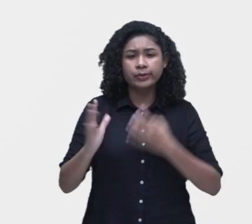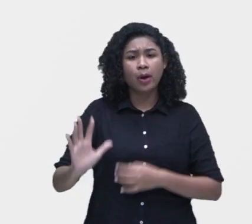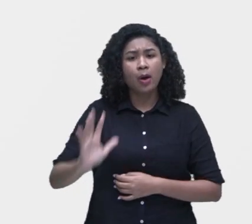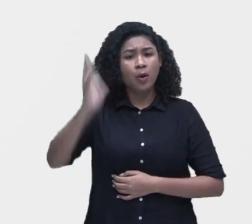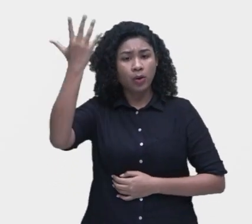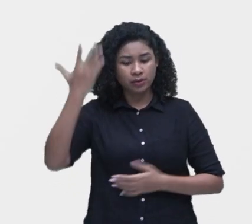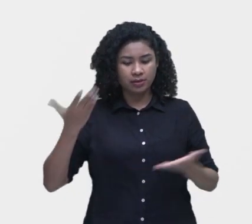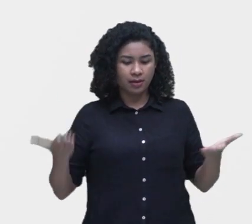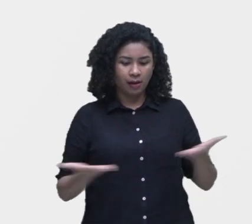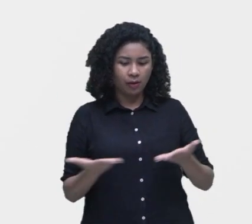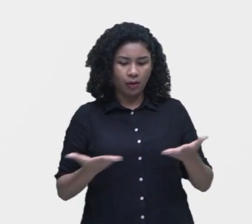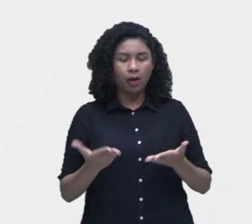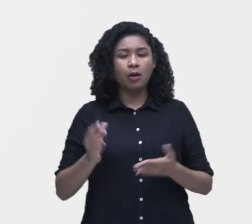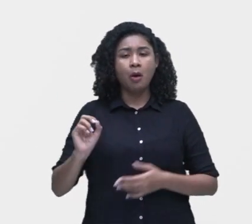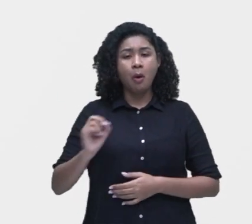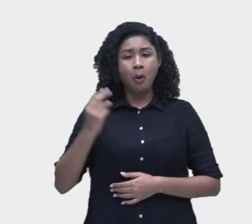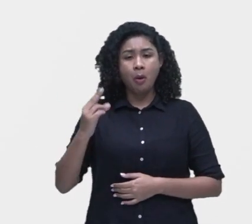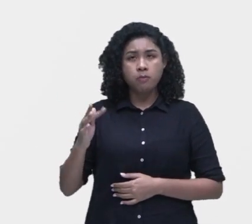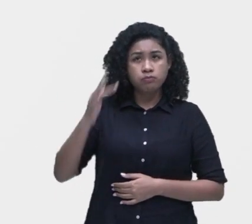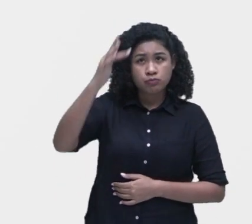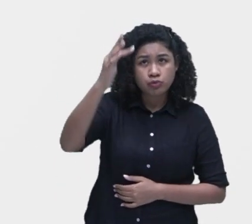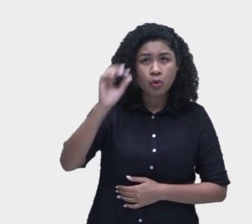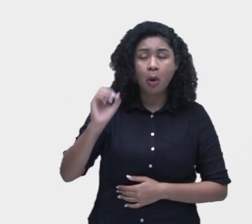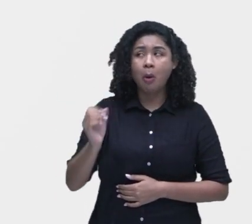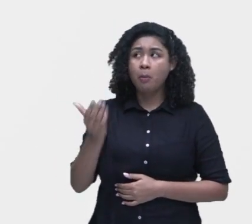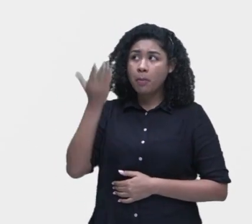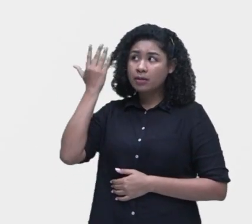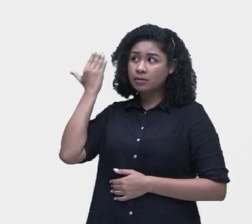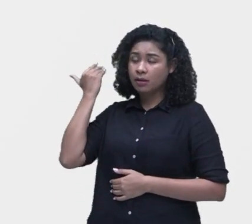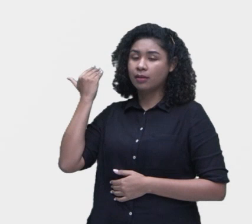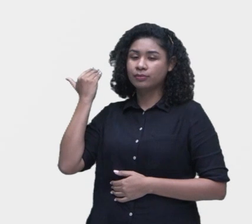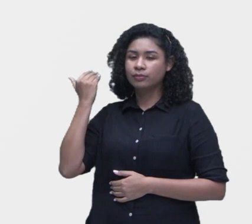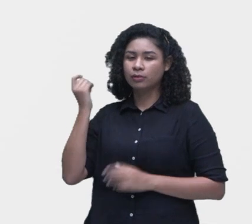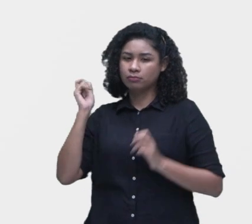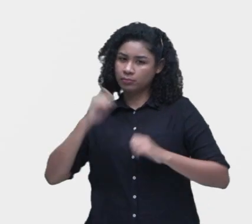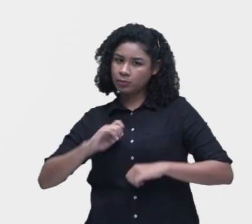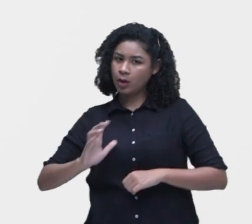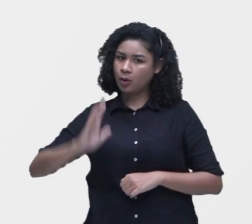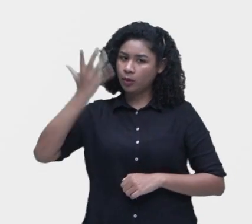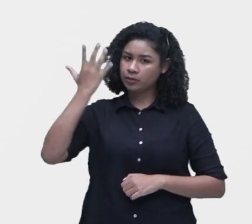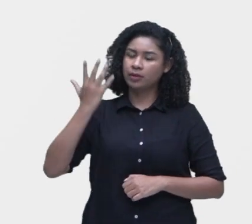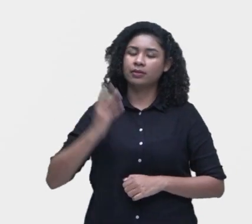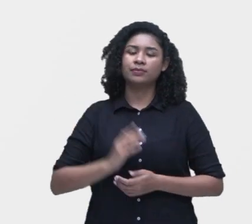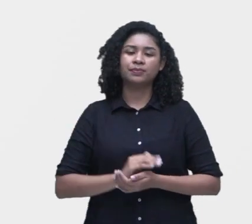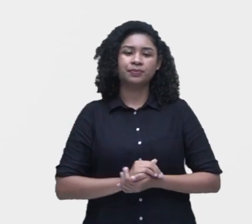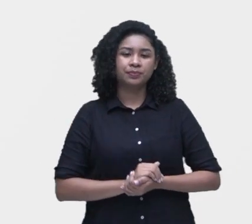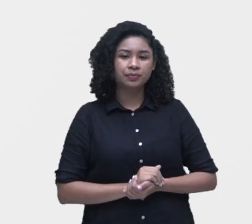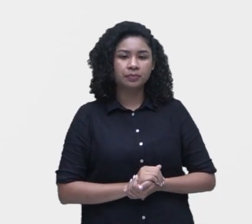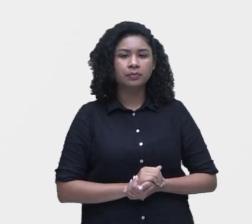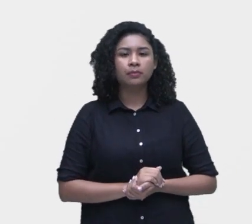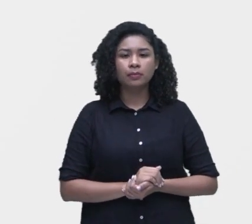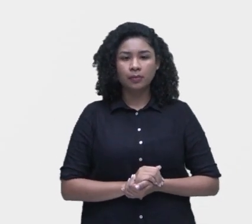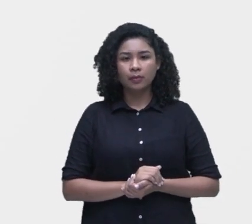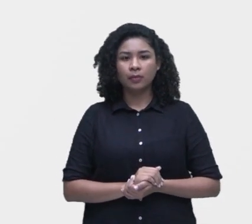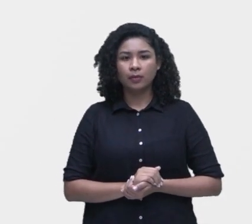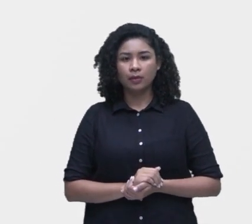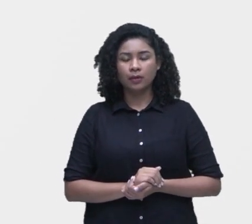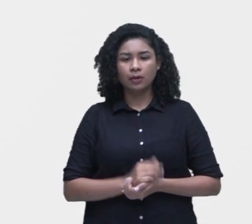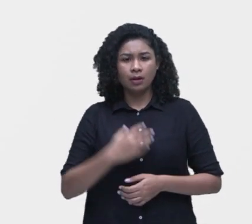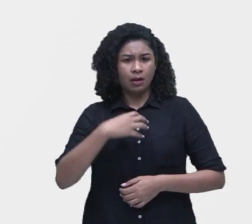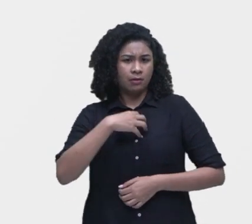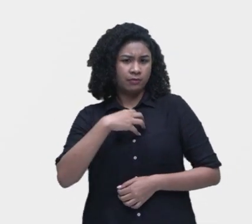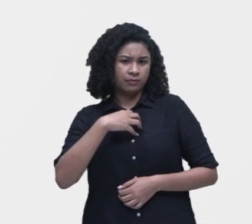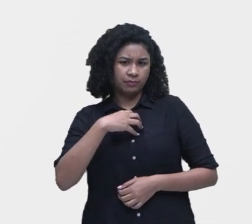ou acontecerá. No caso dessas formas verbais, os fatos aconteceram. Nas formas verbais,